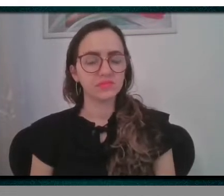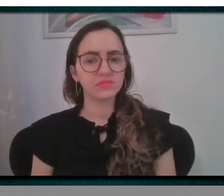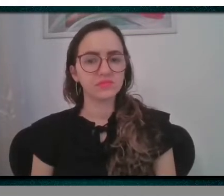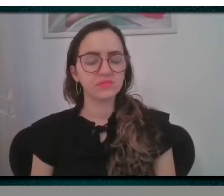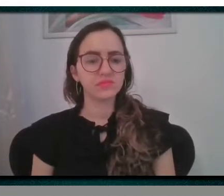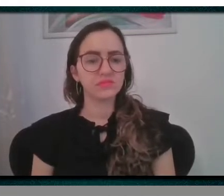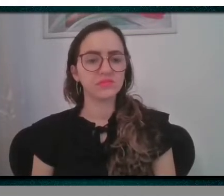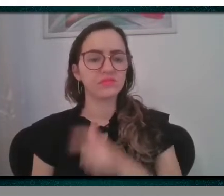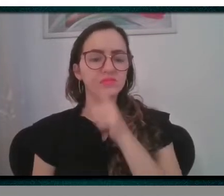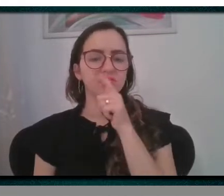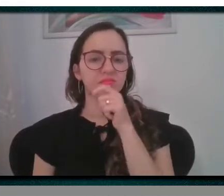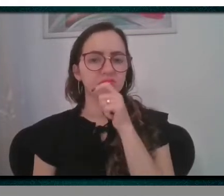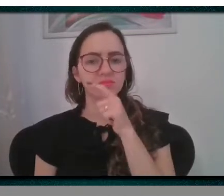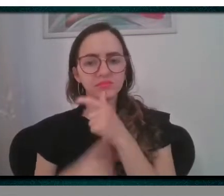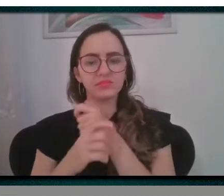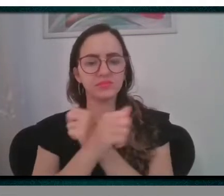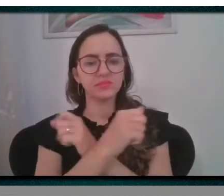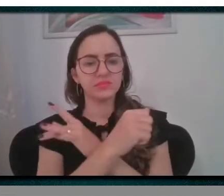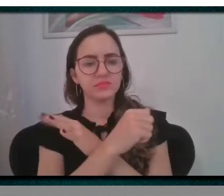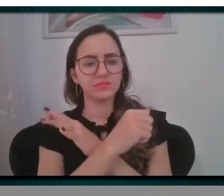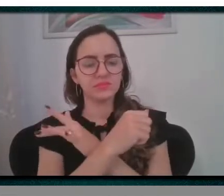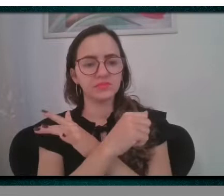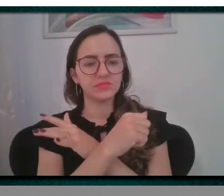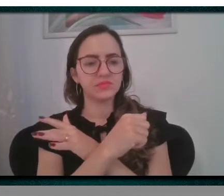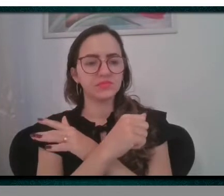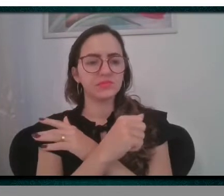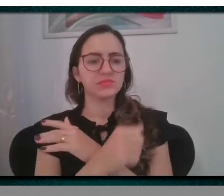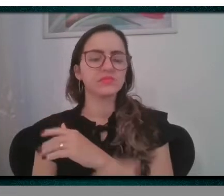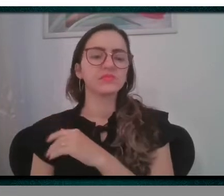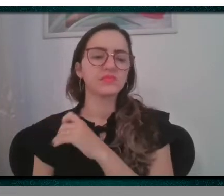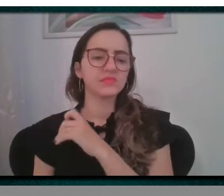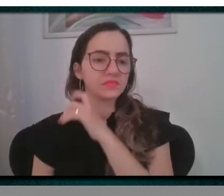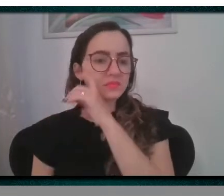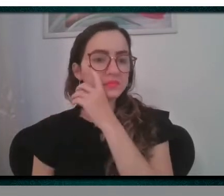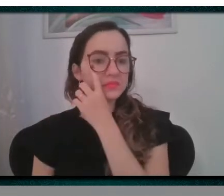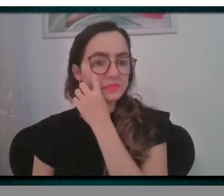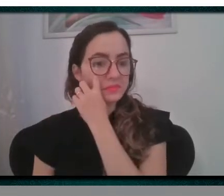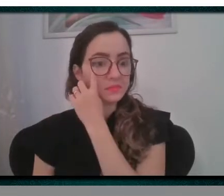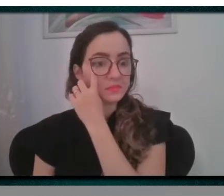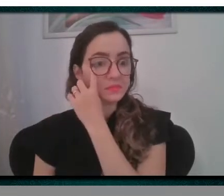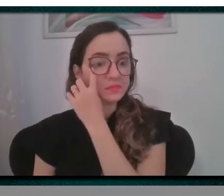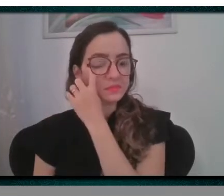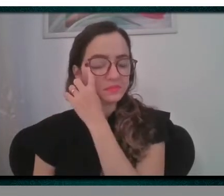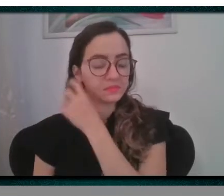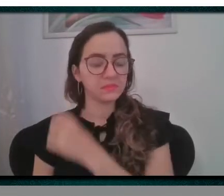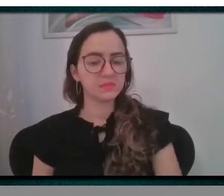ácido. Então, a água aqui era o composto ácido,